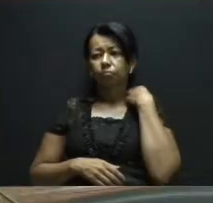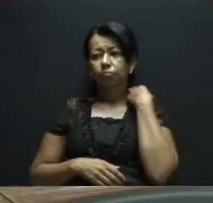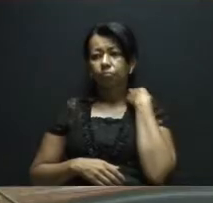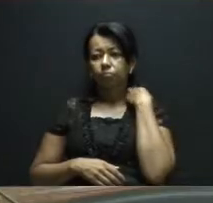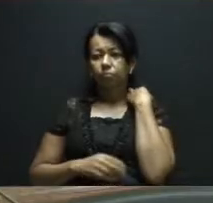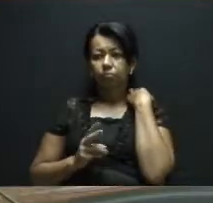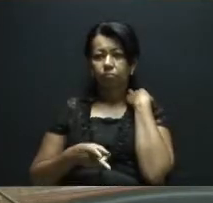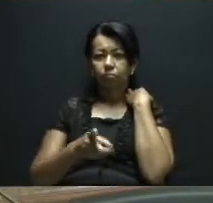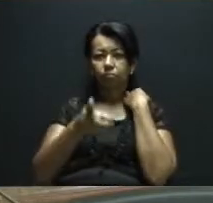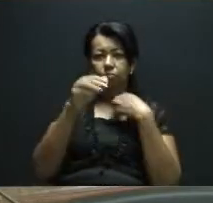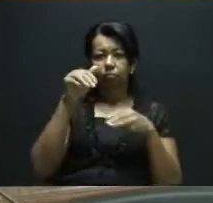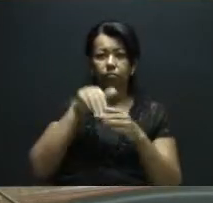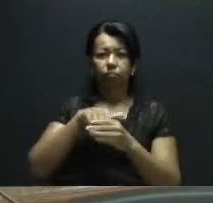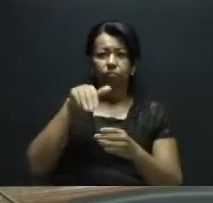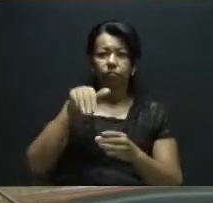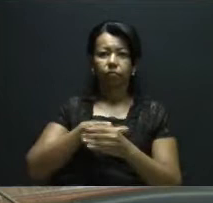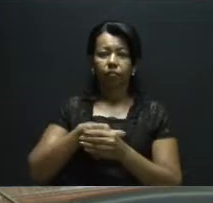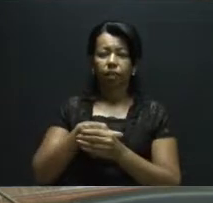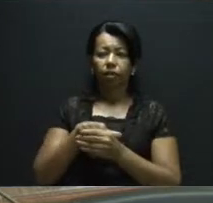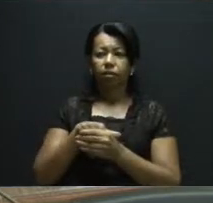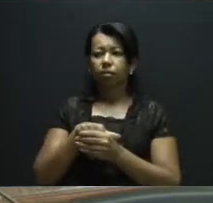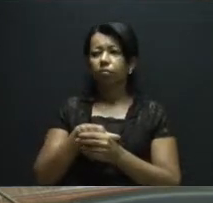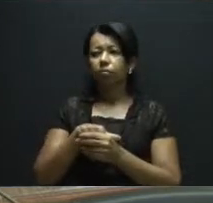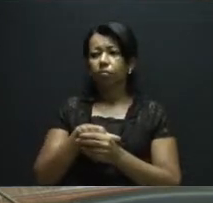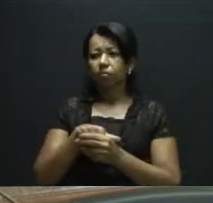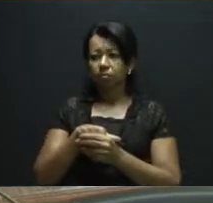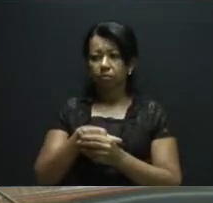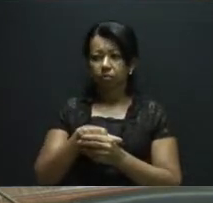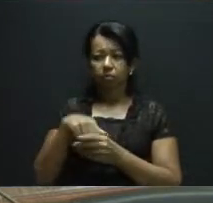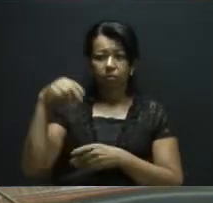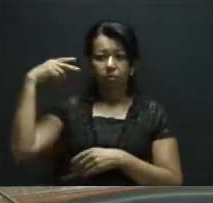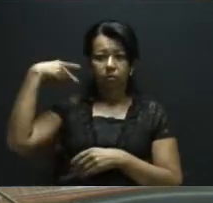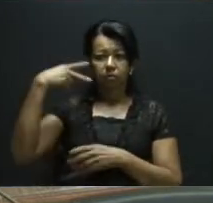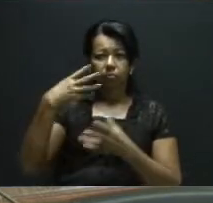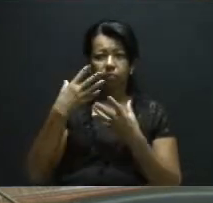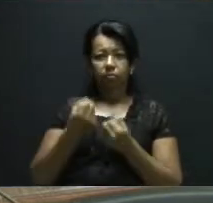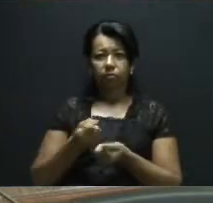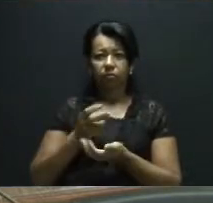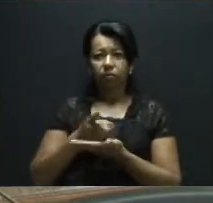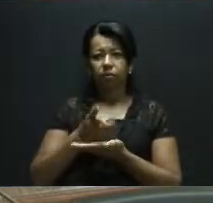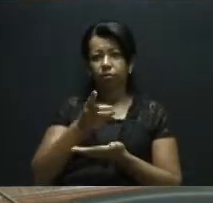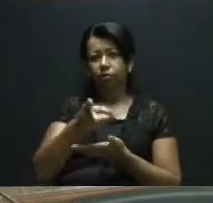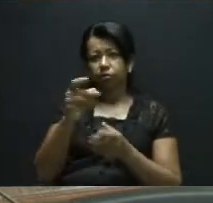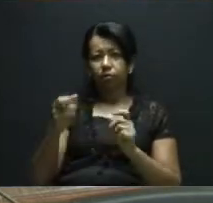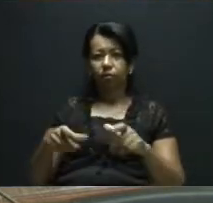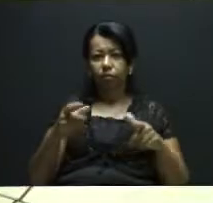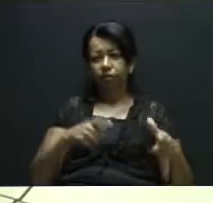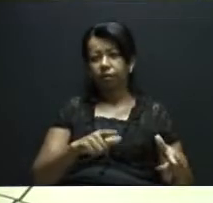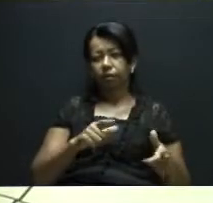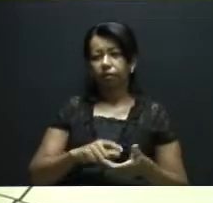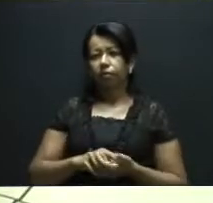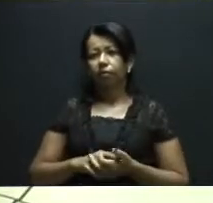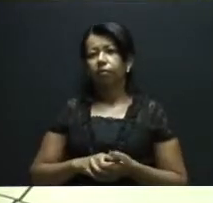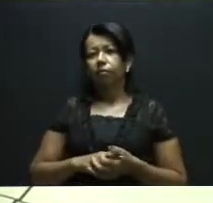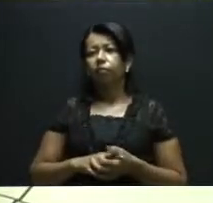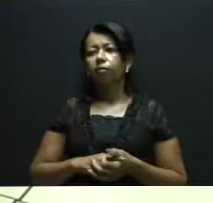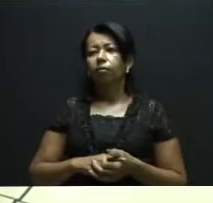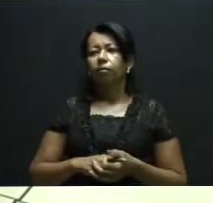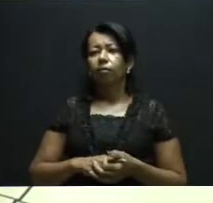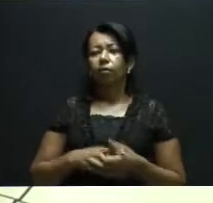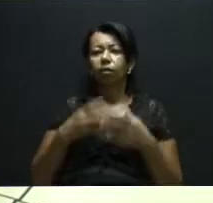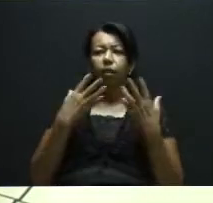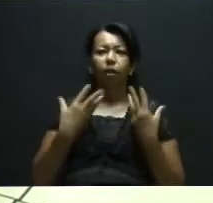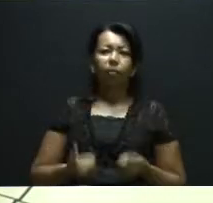continua em votação os vereadores que forem pela aprovação permanece como se encontram